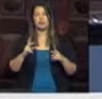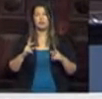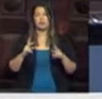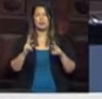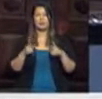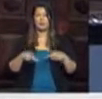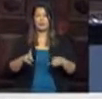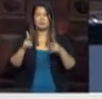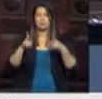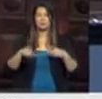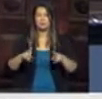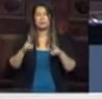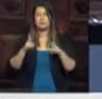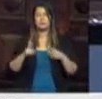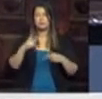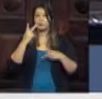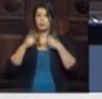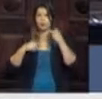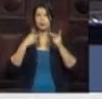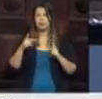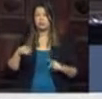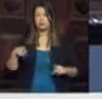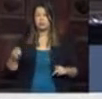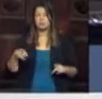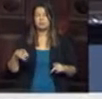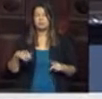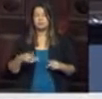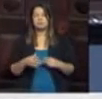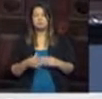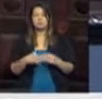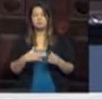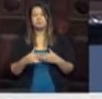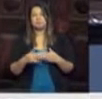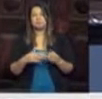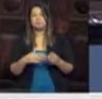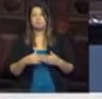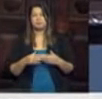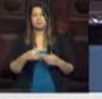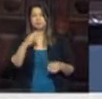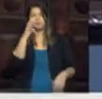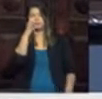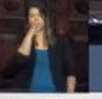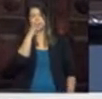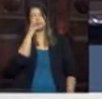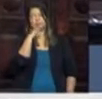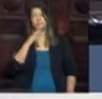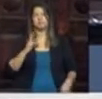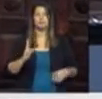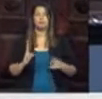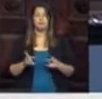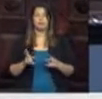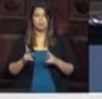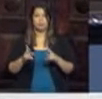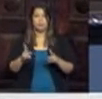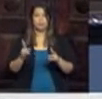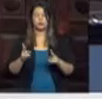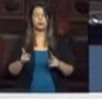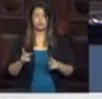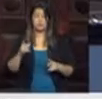chapéu alheio. Indústria automobilística recebeu incentivo de IPI da União a